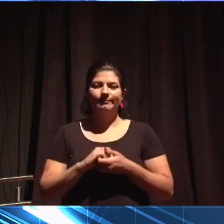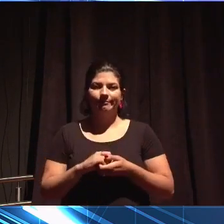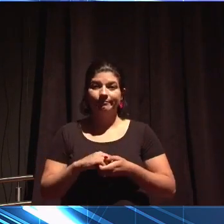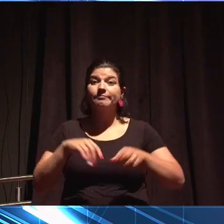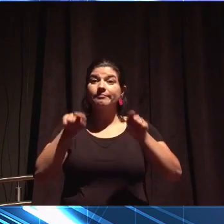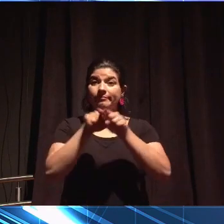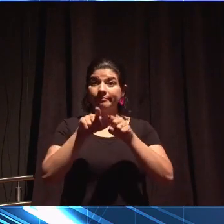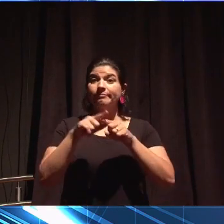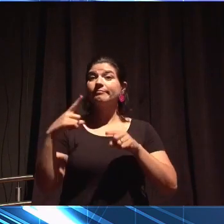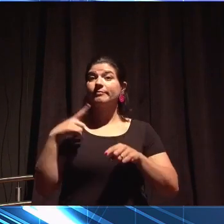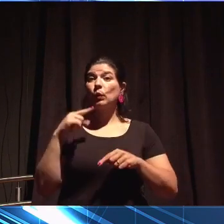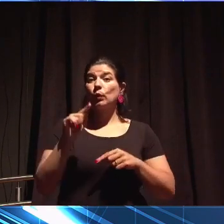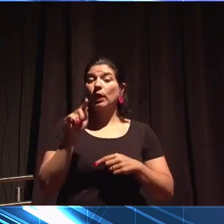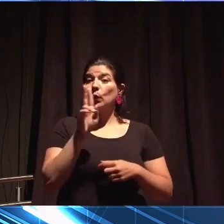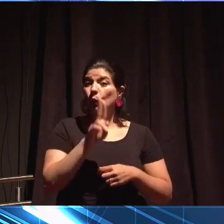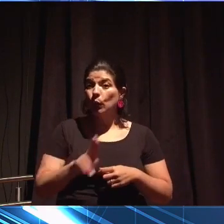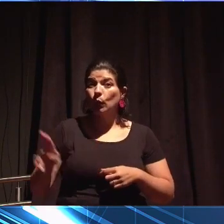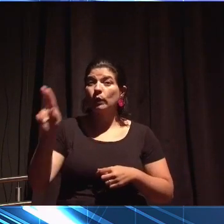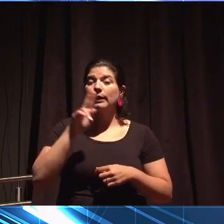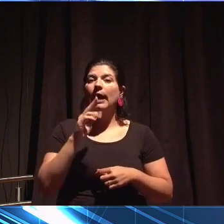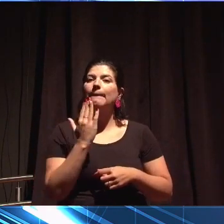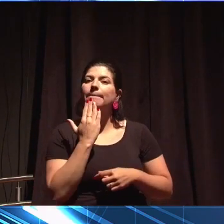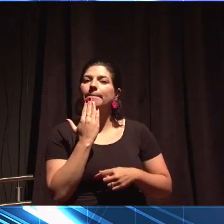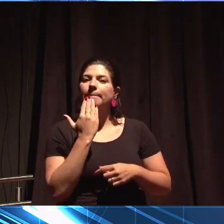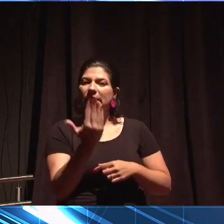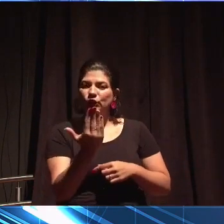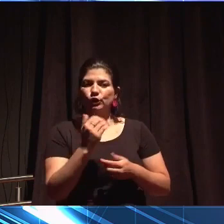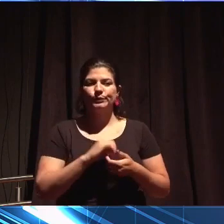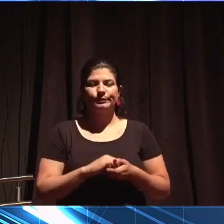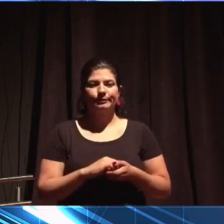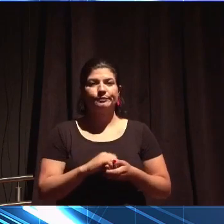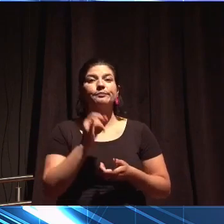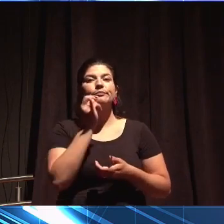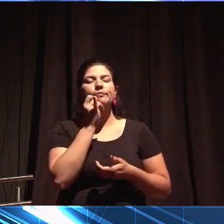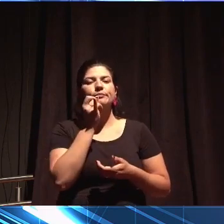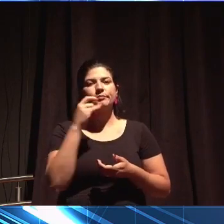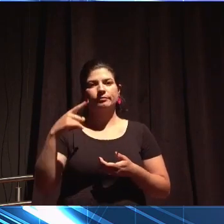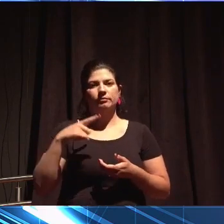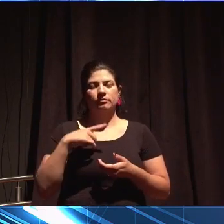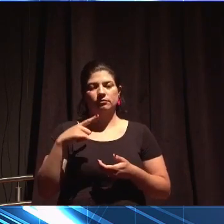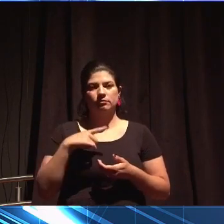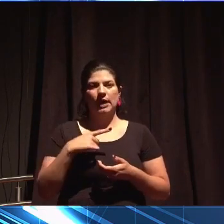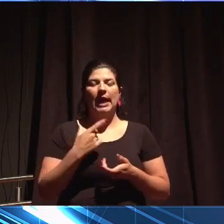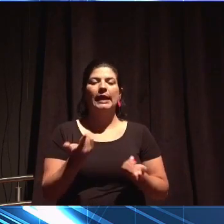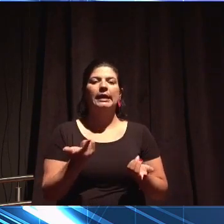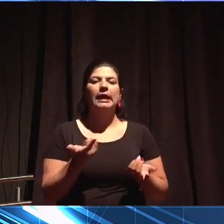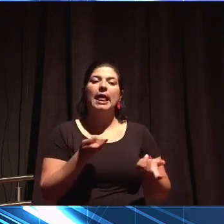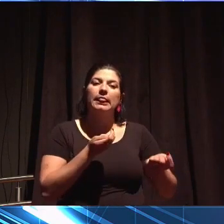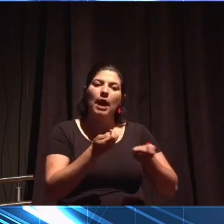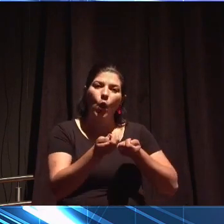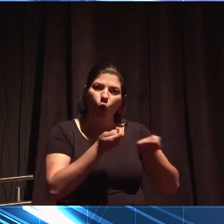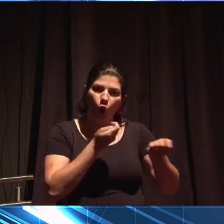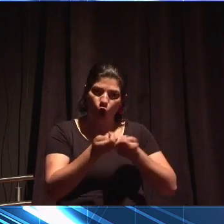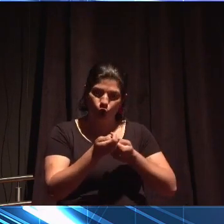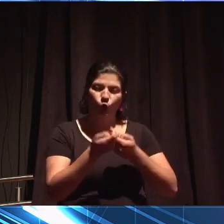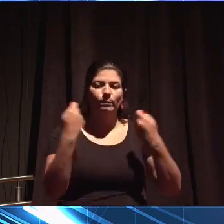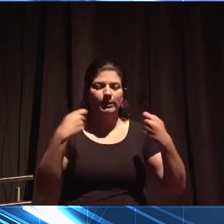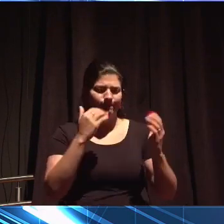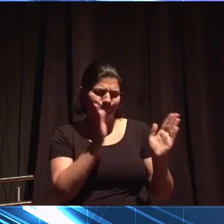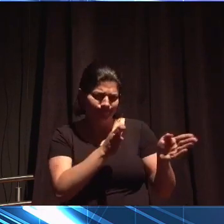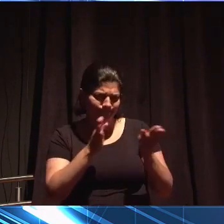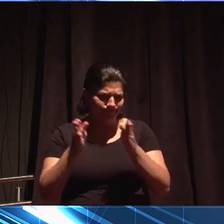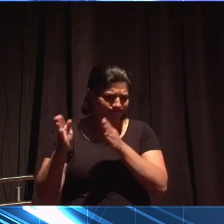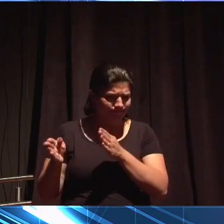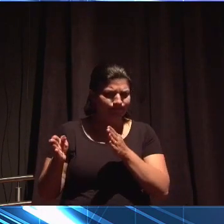também numa parte de otimização de requisições, né? Por exemplo, eu tenho que fazer um fluxo de negócio e muitas vezes eu tenho